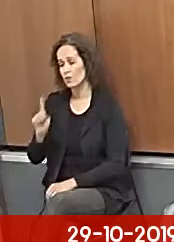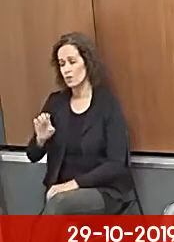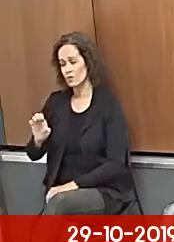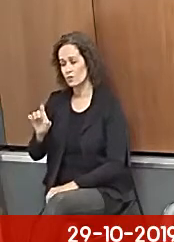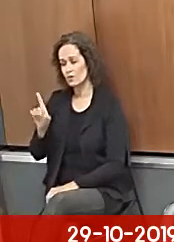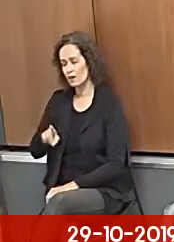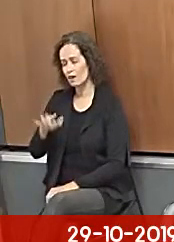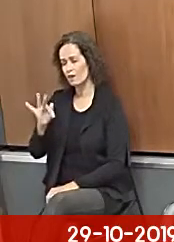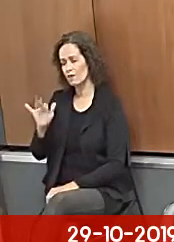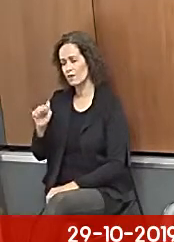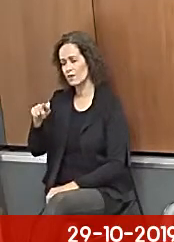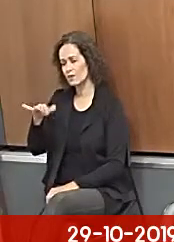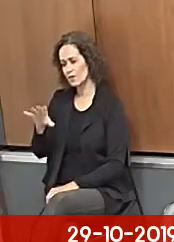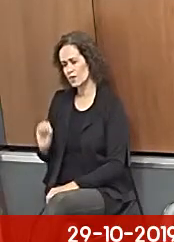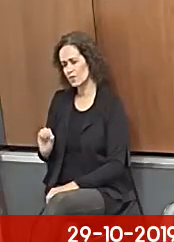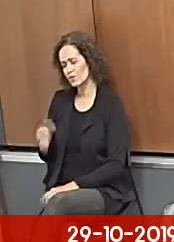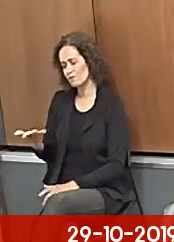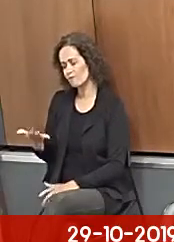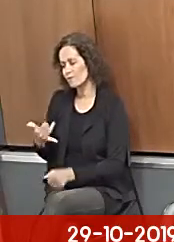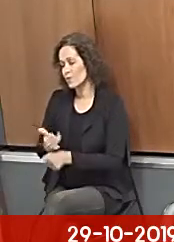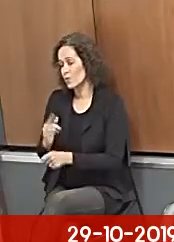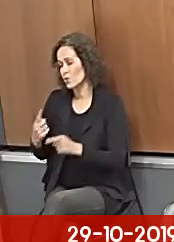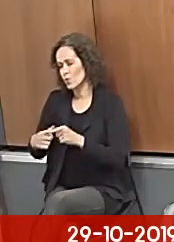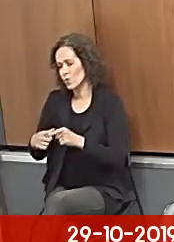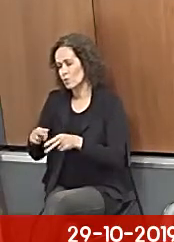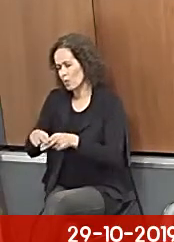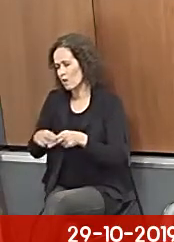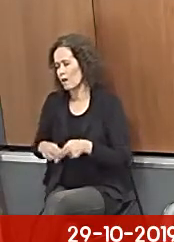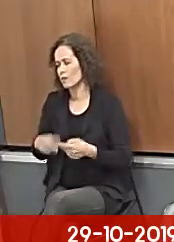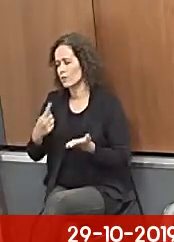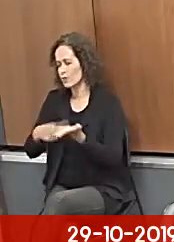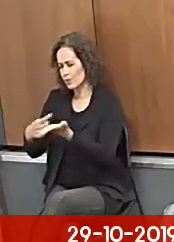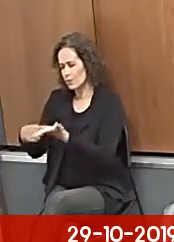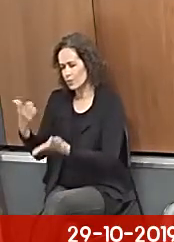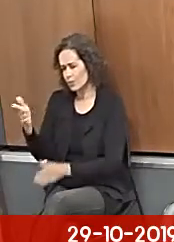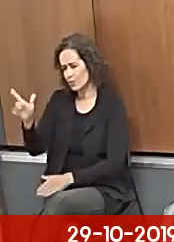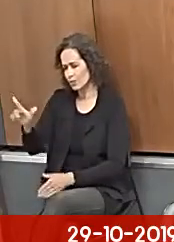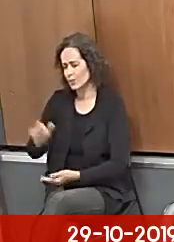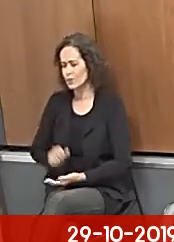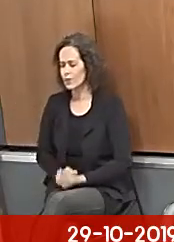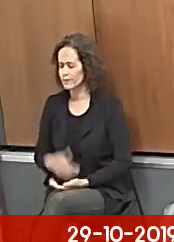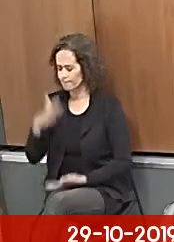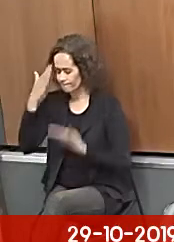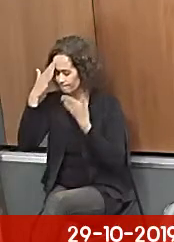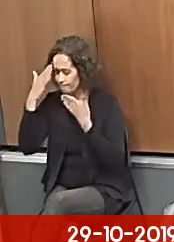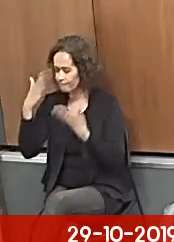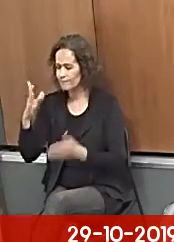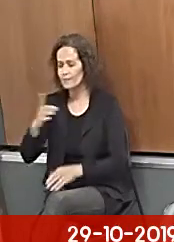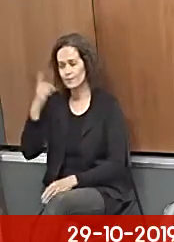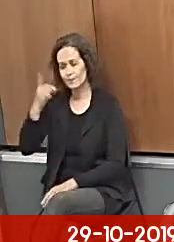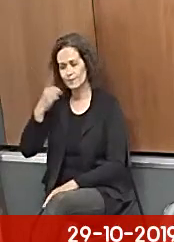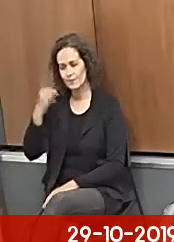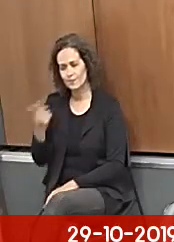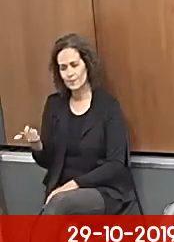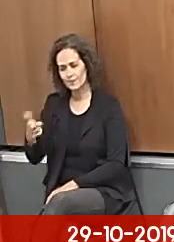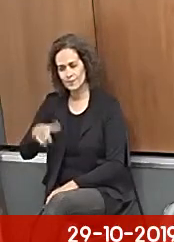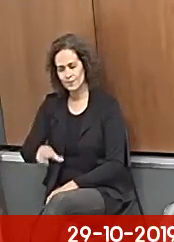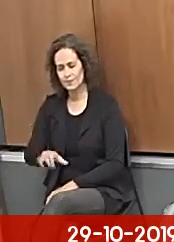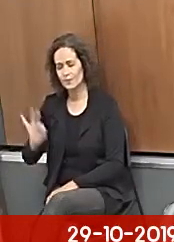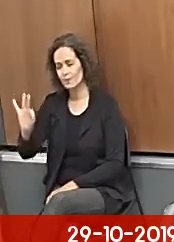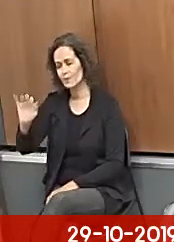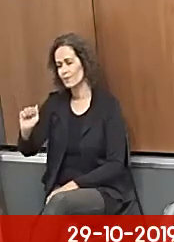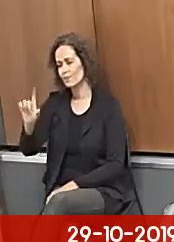devido a algumas agendas. Eu já conheço algumas pessoas aqui, agradeço o convite mais uma vez aos deputados.